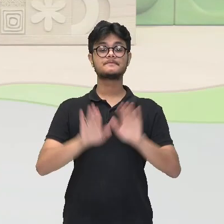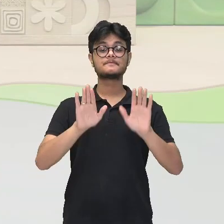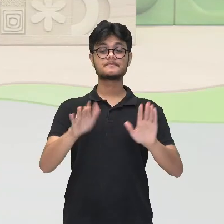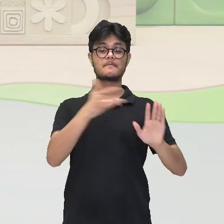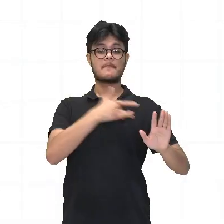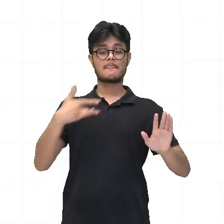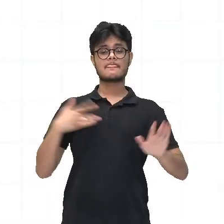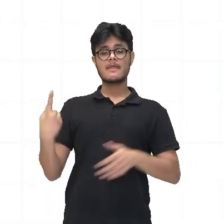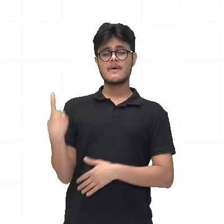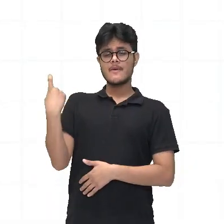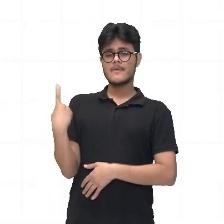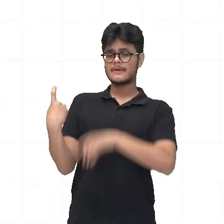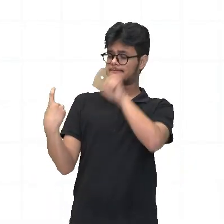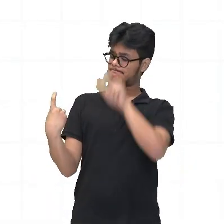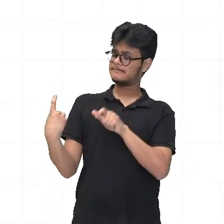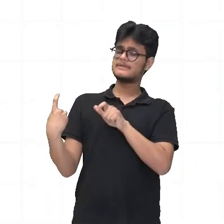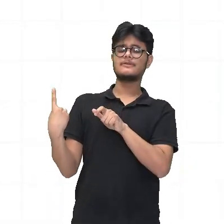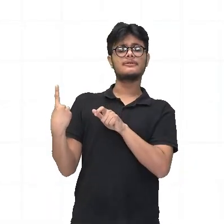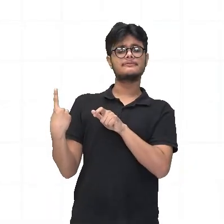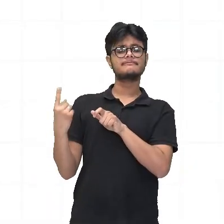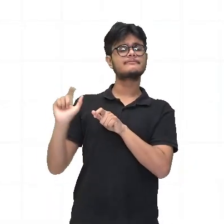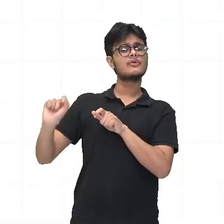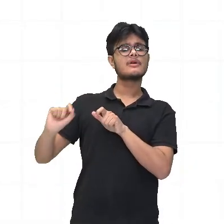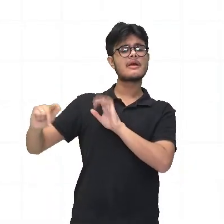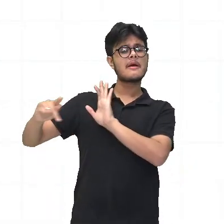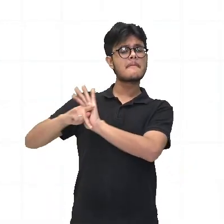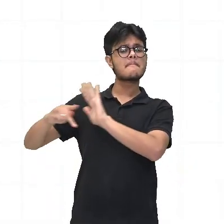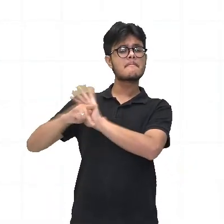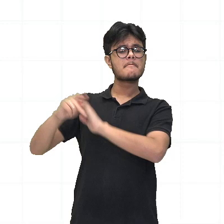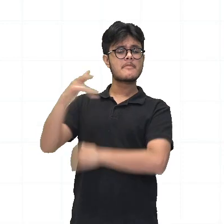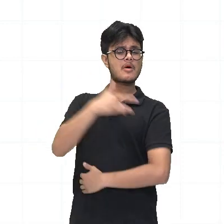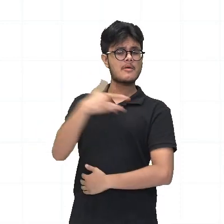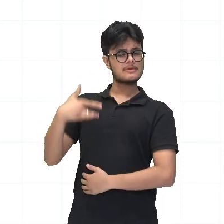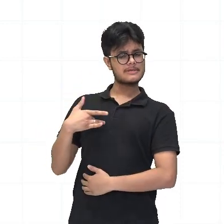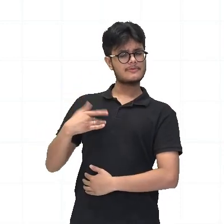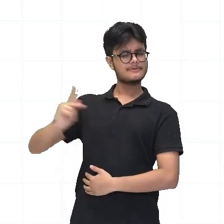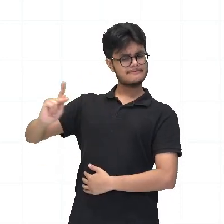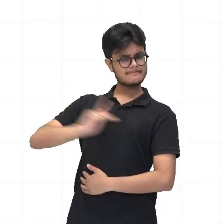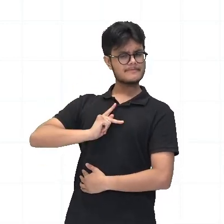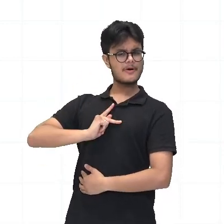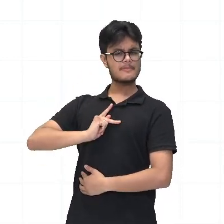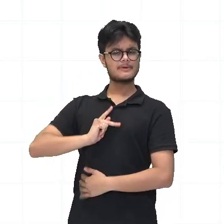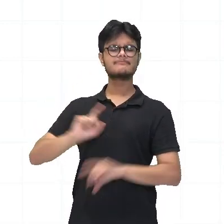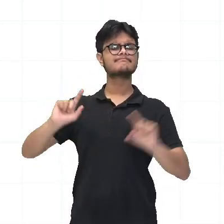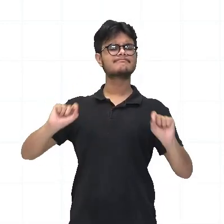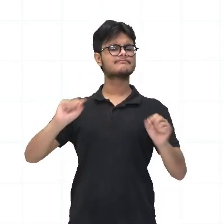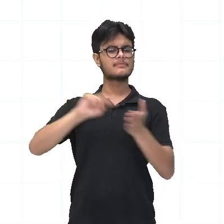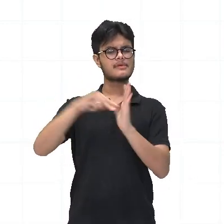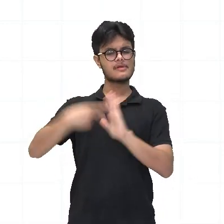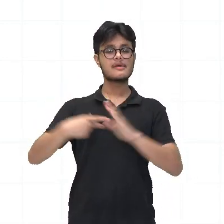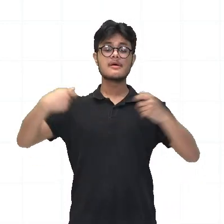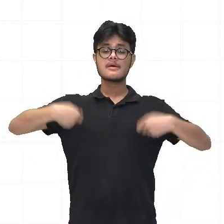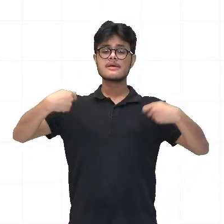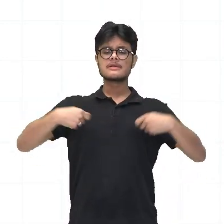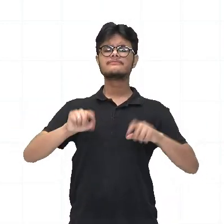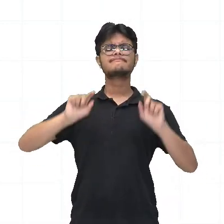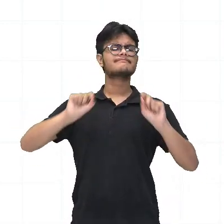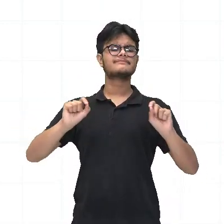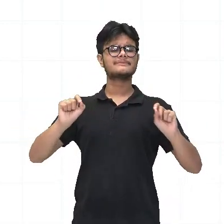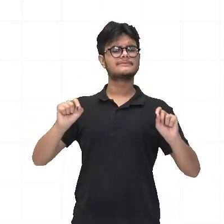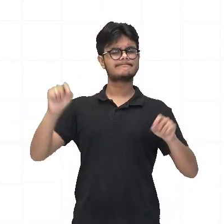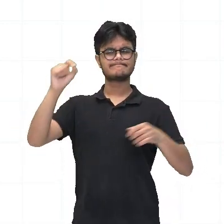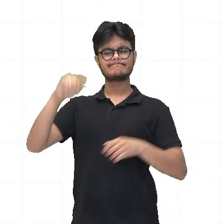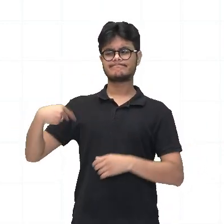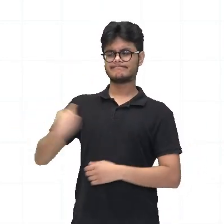saúde individual. O que é saúde individual? O que a gente precisa fazer para